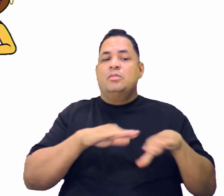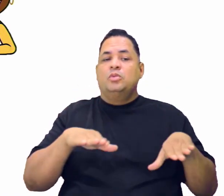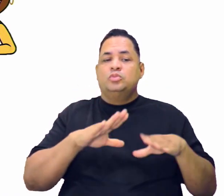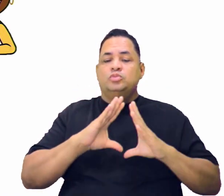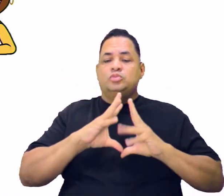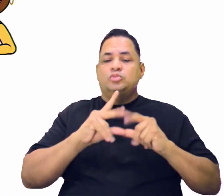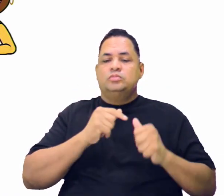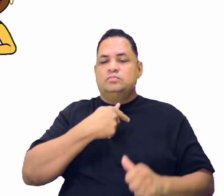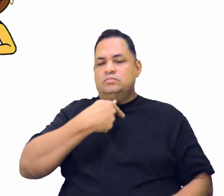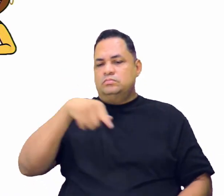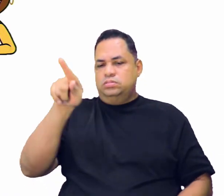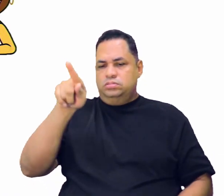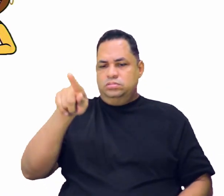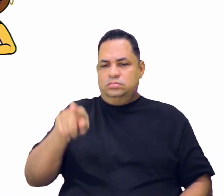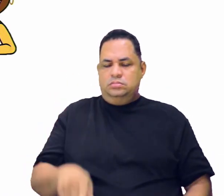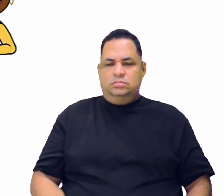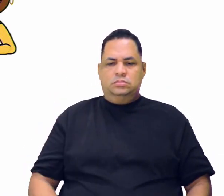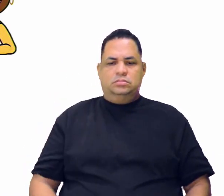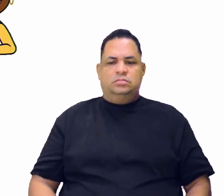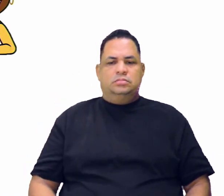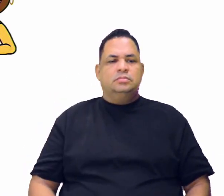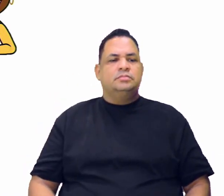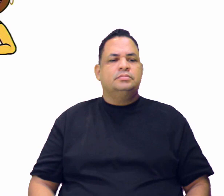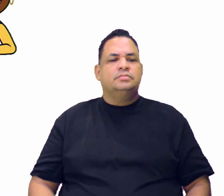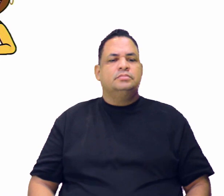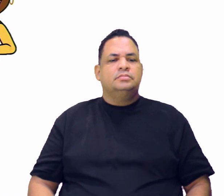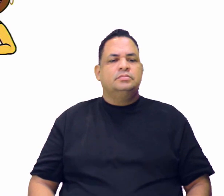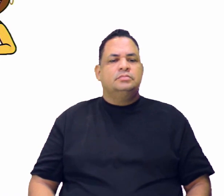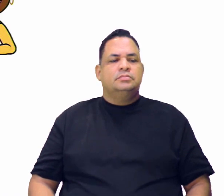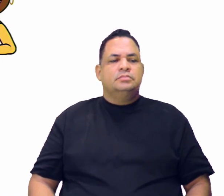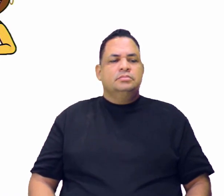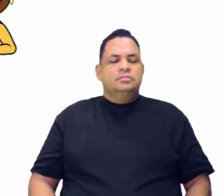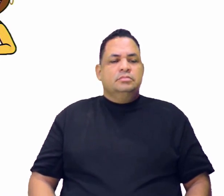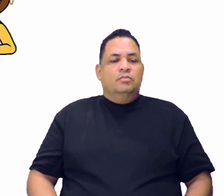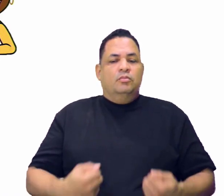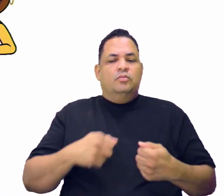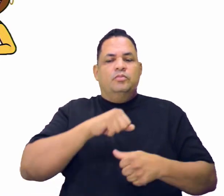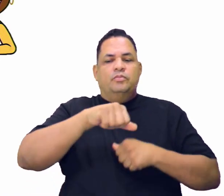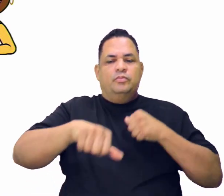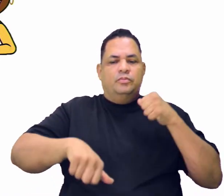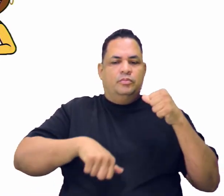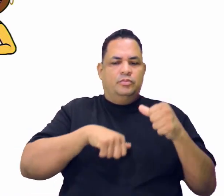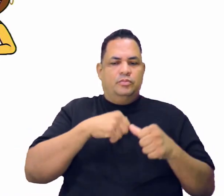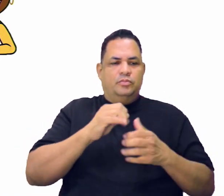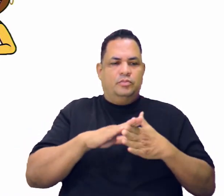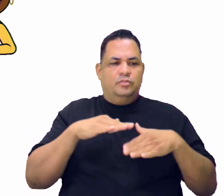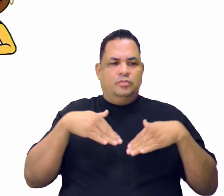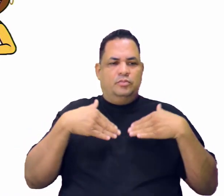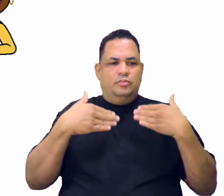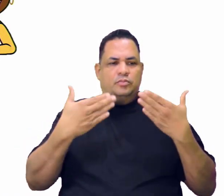temporal? É. Olha só. Então, eu posso trocar por quando e também